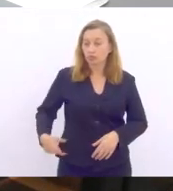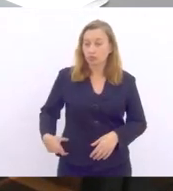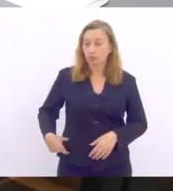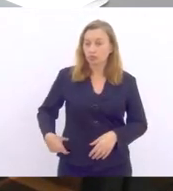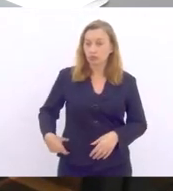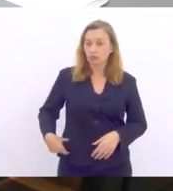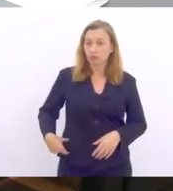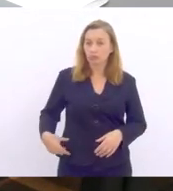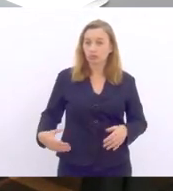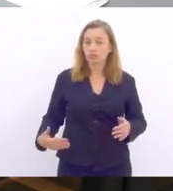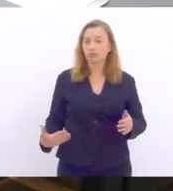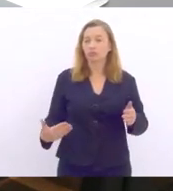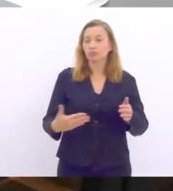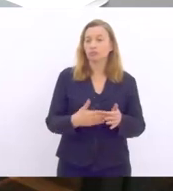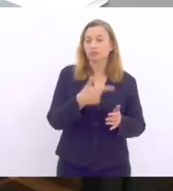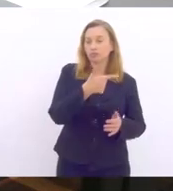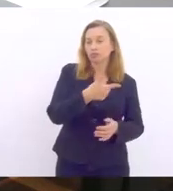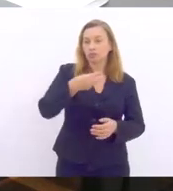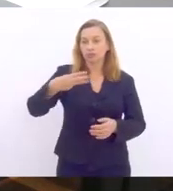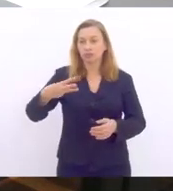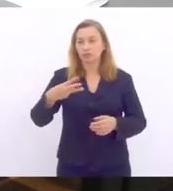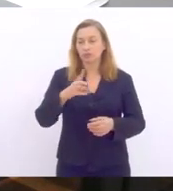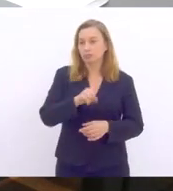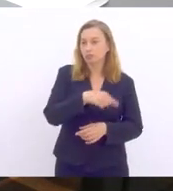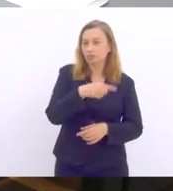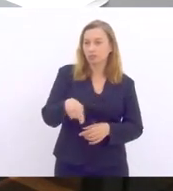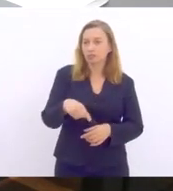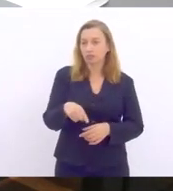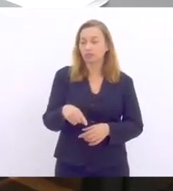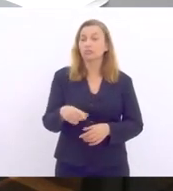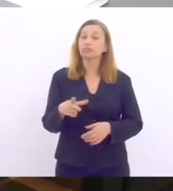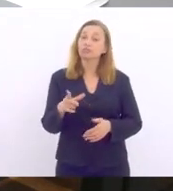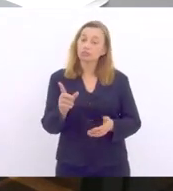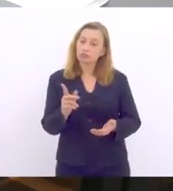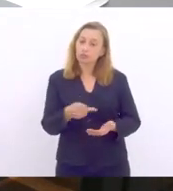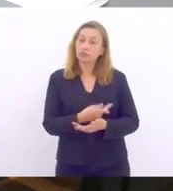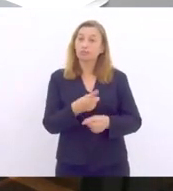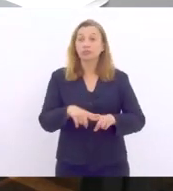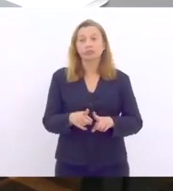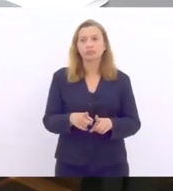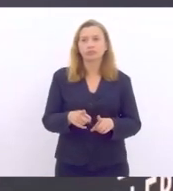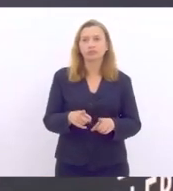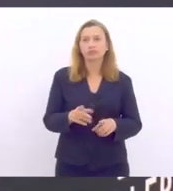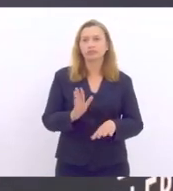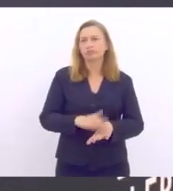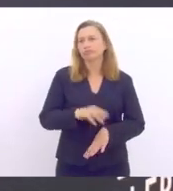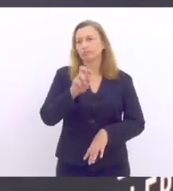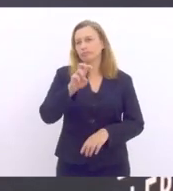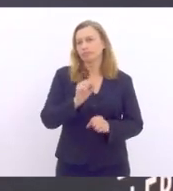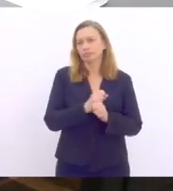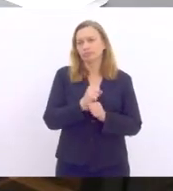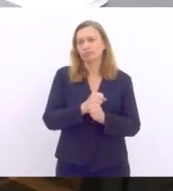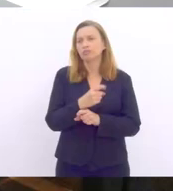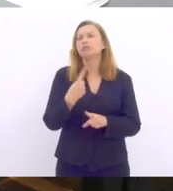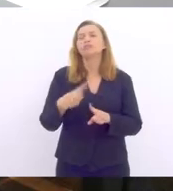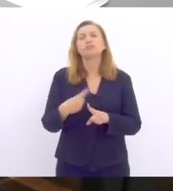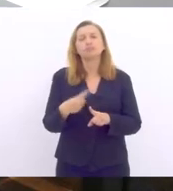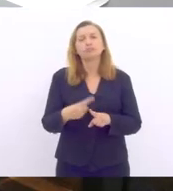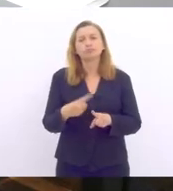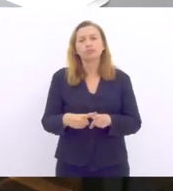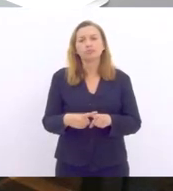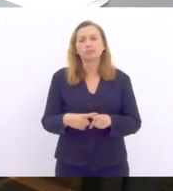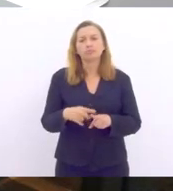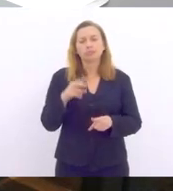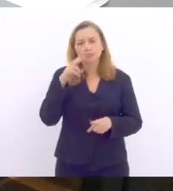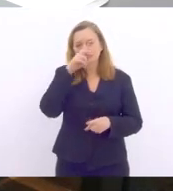banida. Houve uma decisão judicial, transitada em julgada, houve. Mas já se passaram mais de 5 anos. E por que a Força Jovem